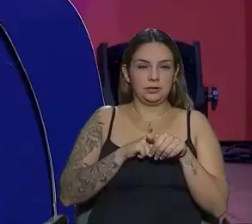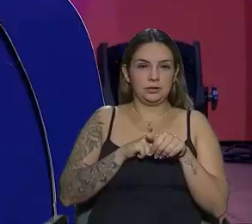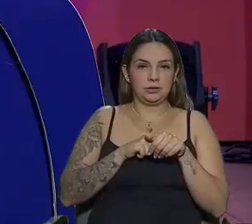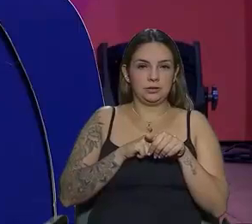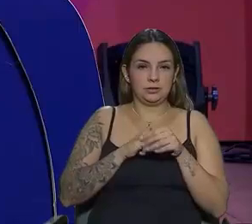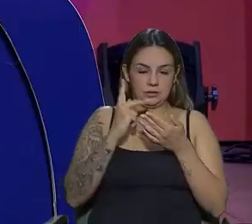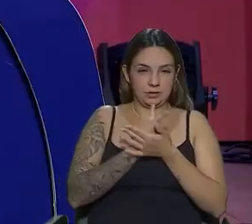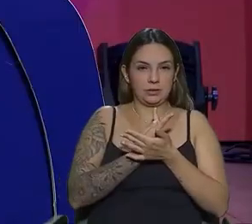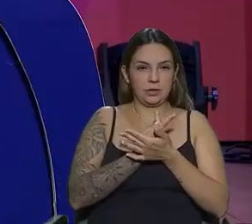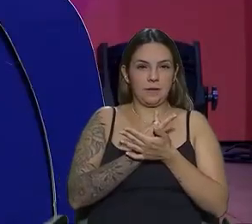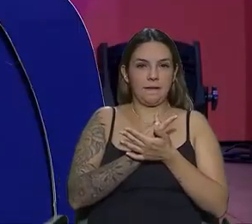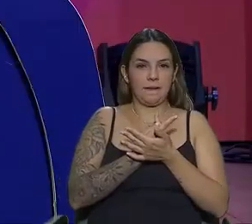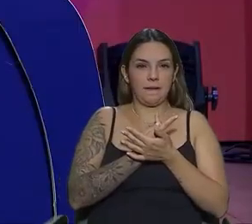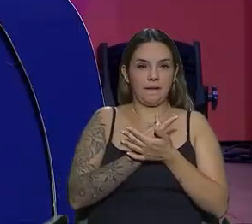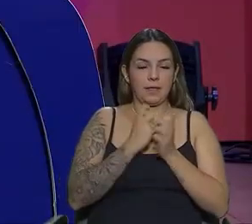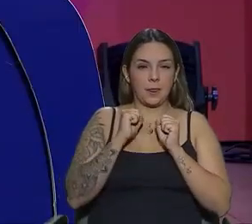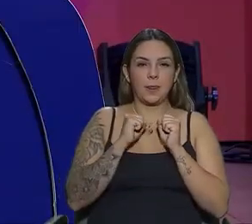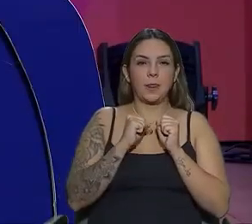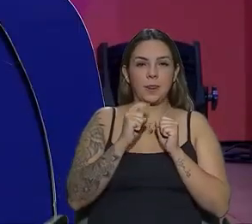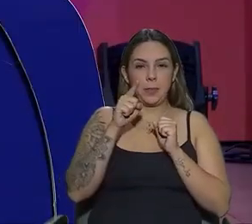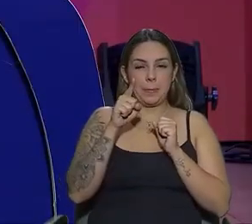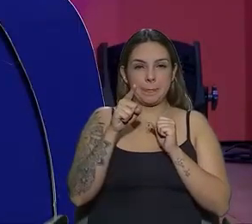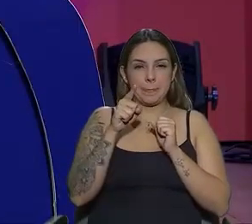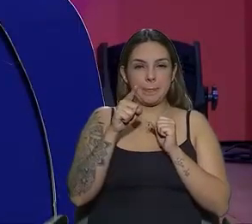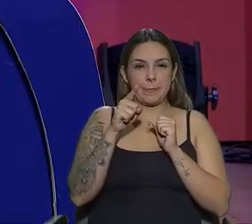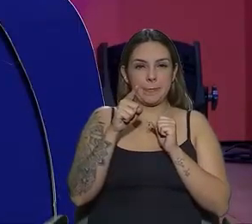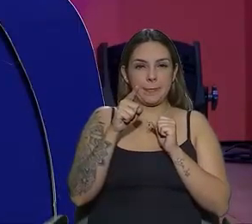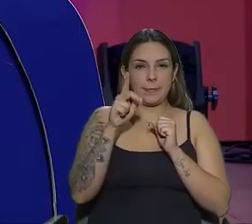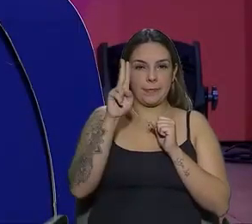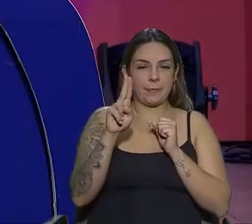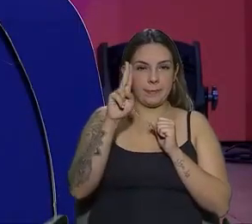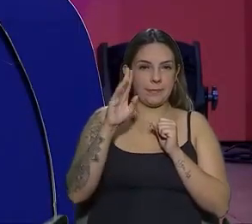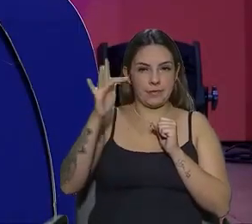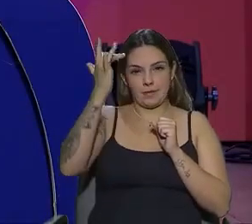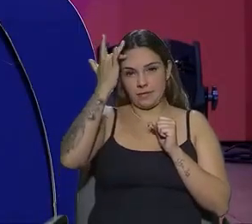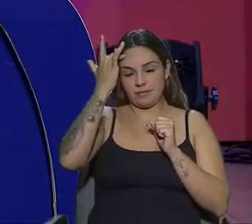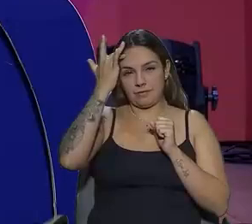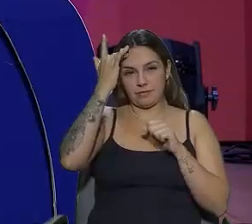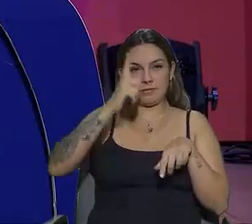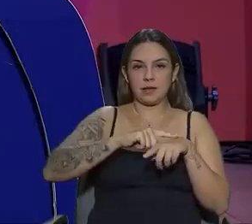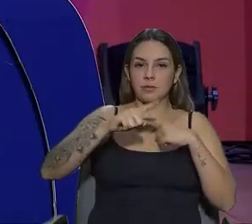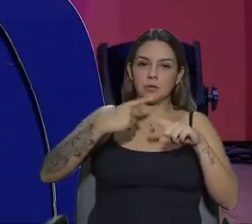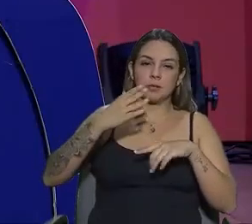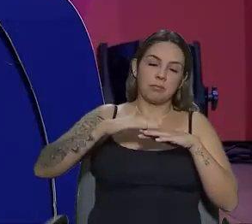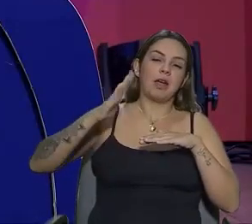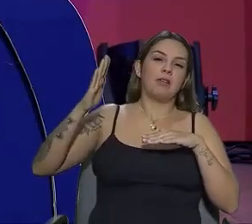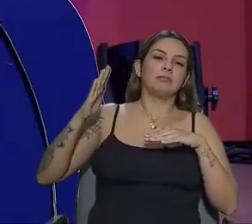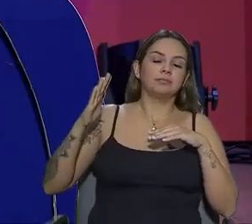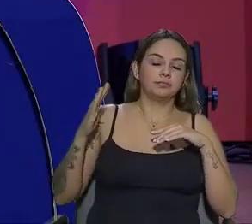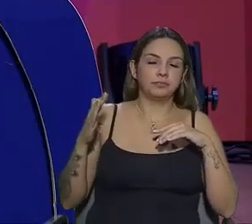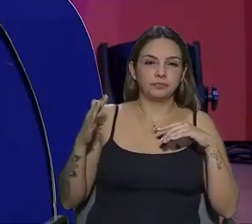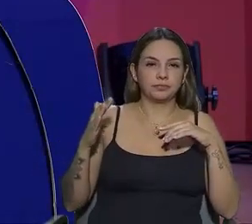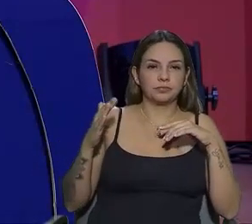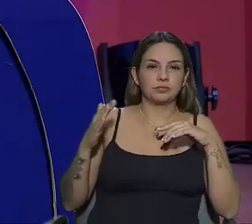em que as coisas estão acontecendo, a possibilidade de você se utilizar dessa memória tempos depois, ela é muito maior,